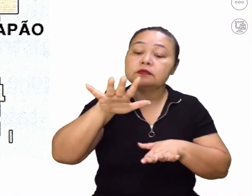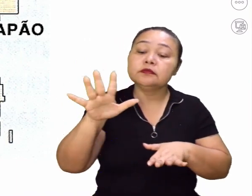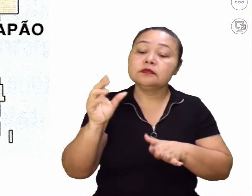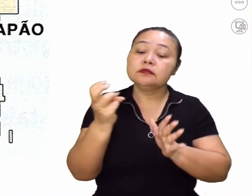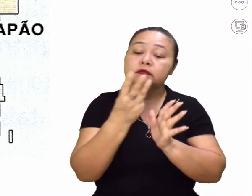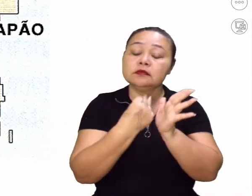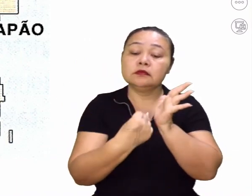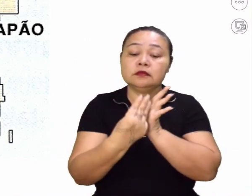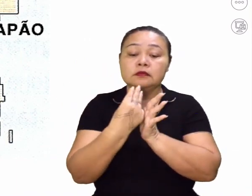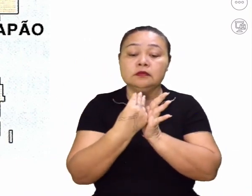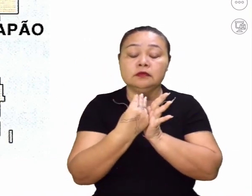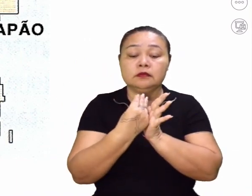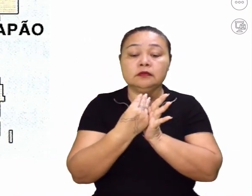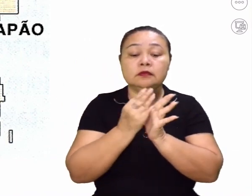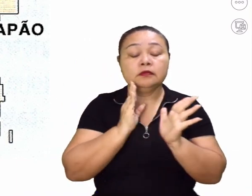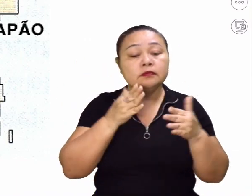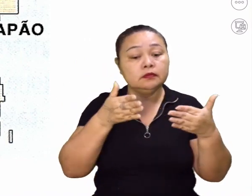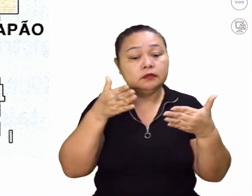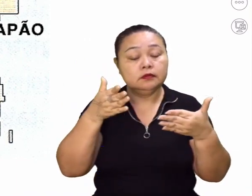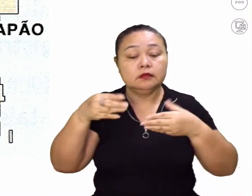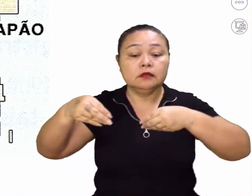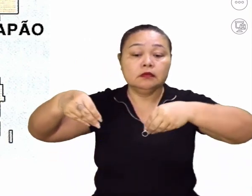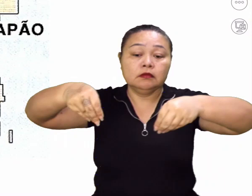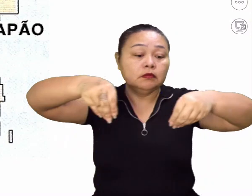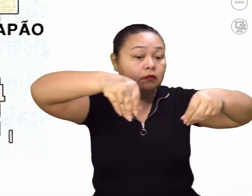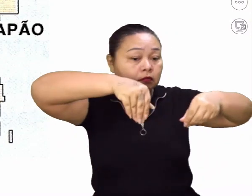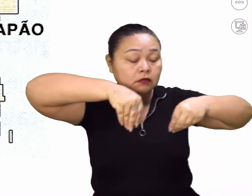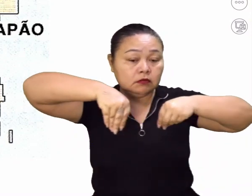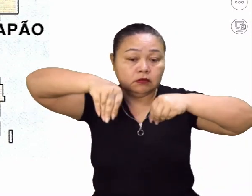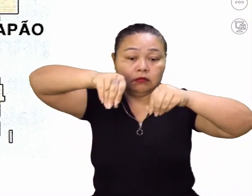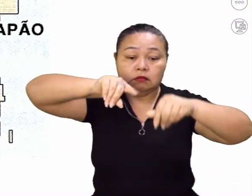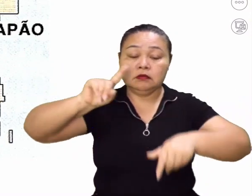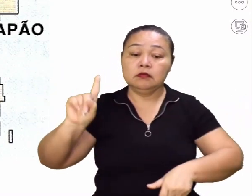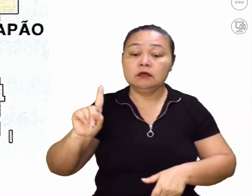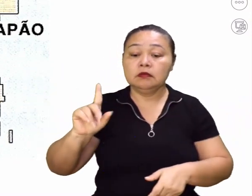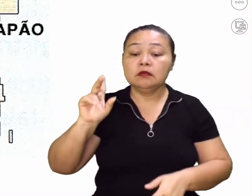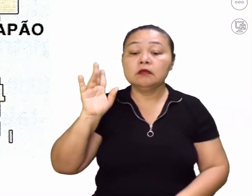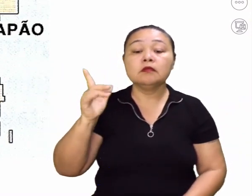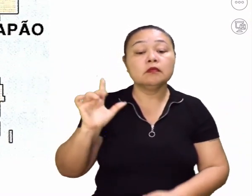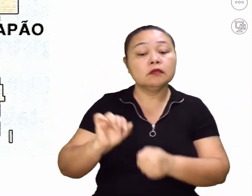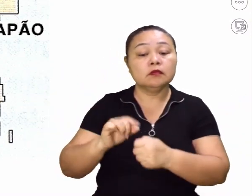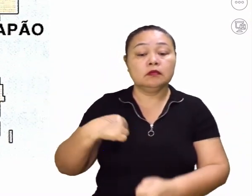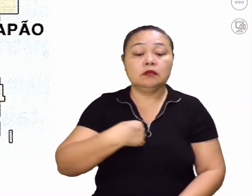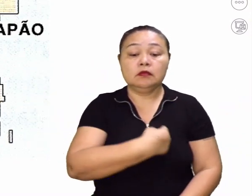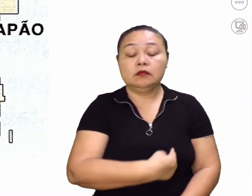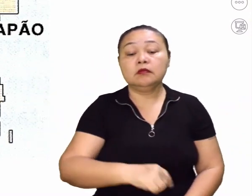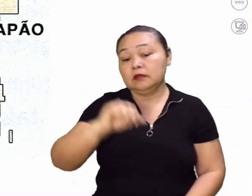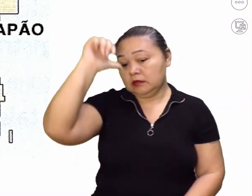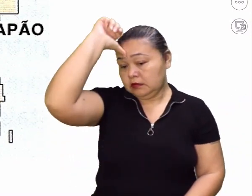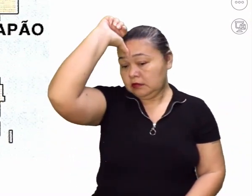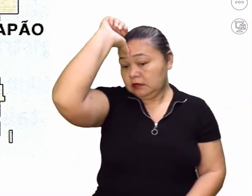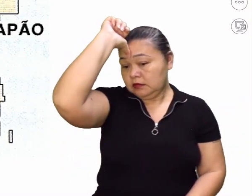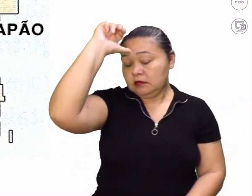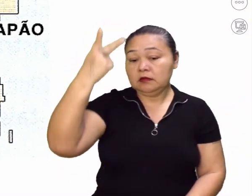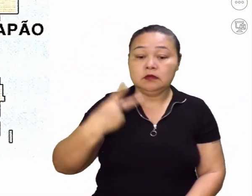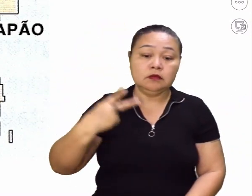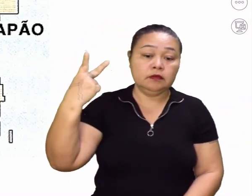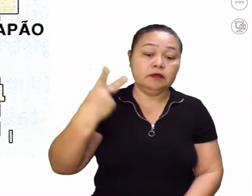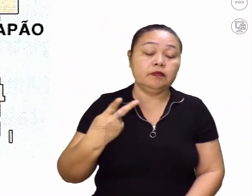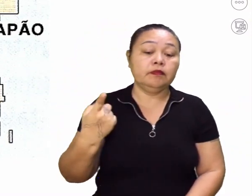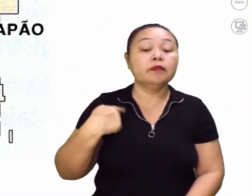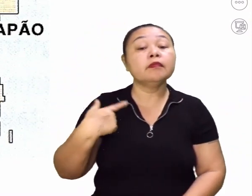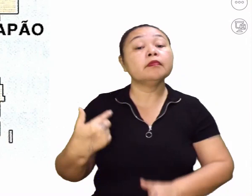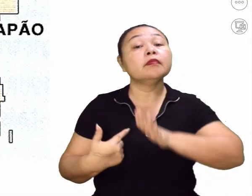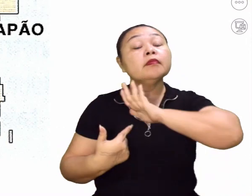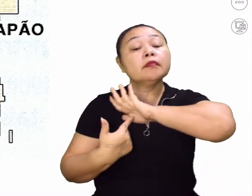mapa estaria falando sobre a questão territorial, né? Olha só o tamanho da China, da Índia. Então, apresenta